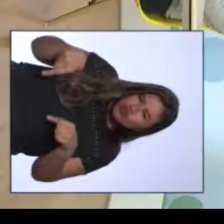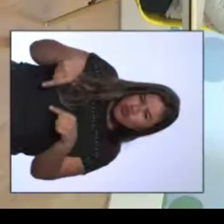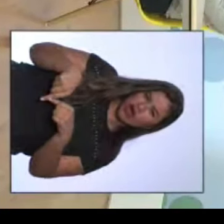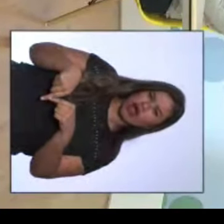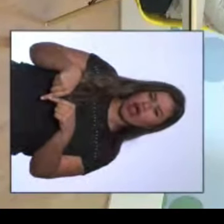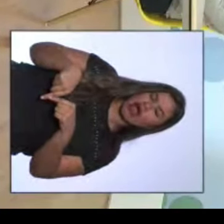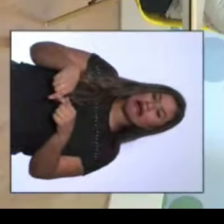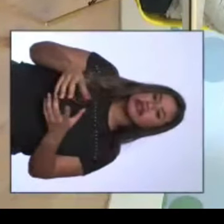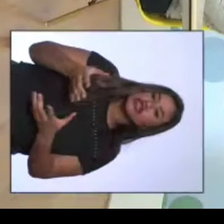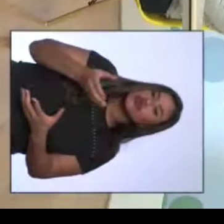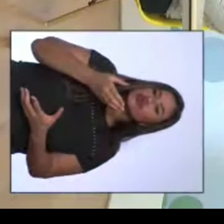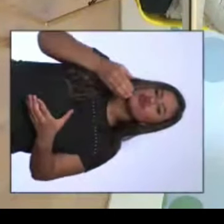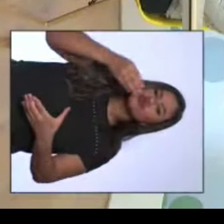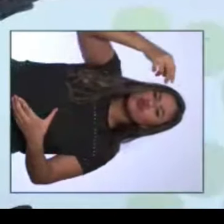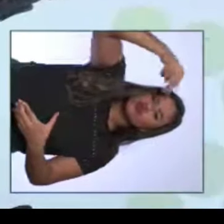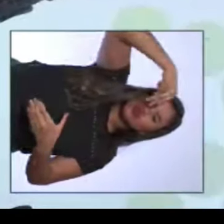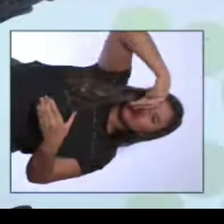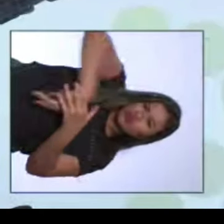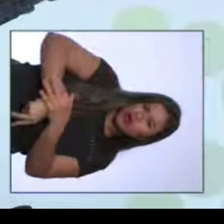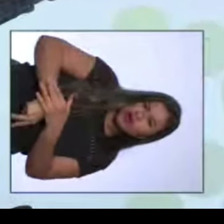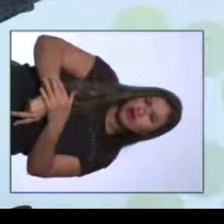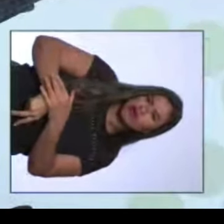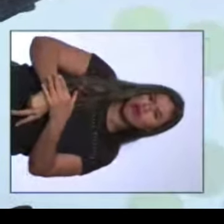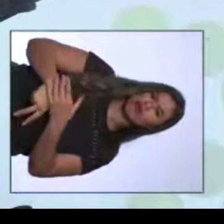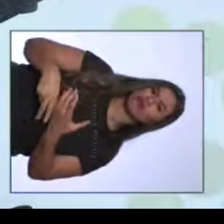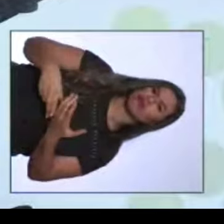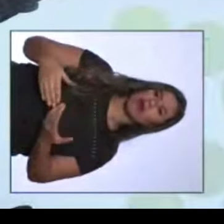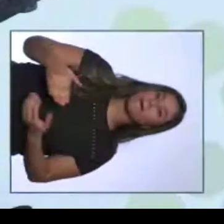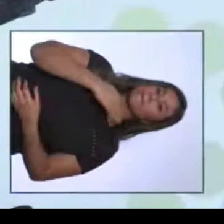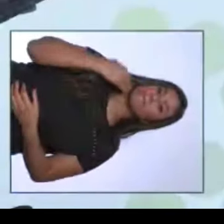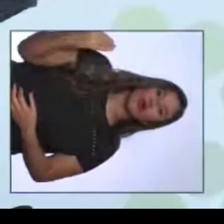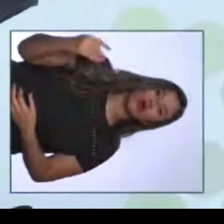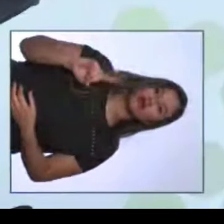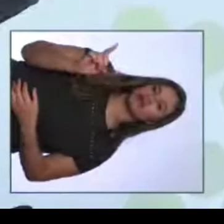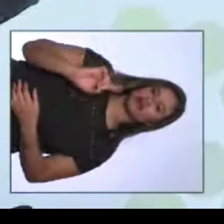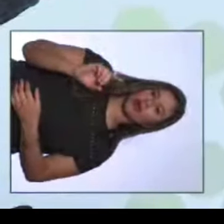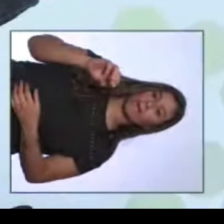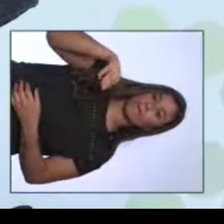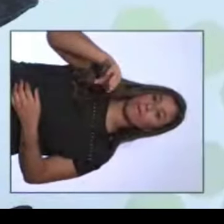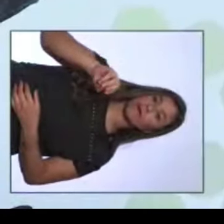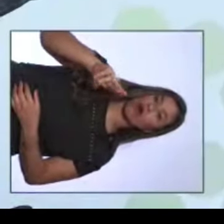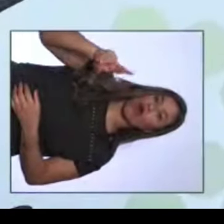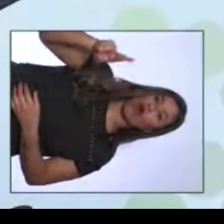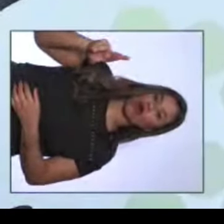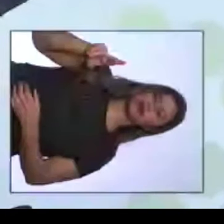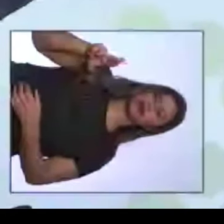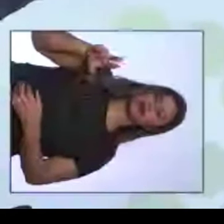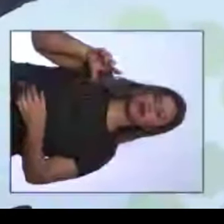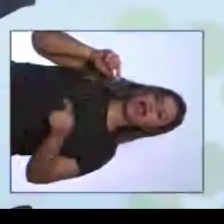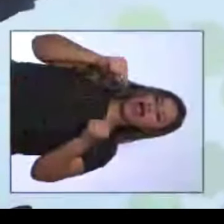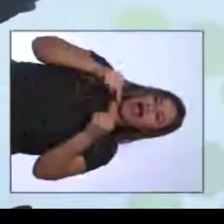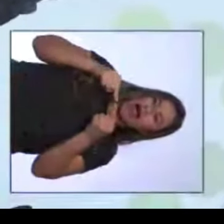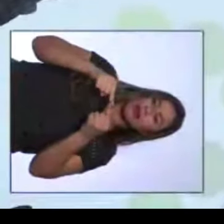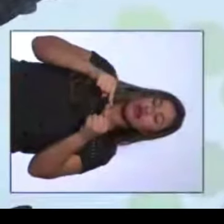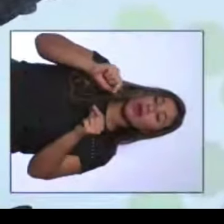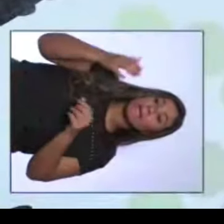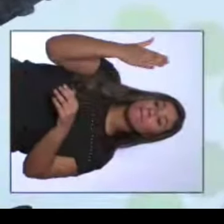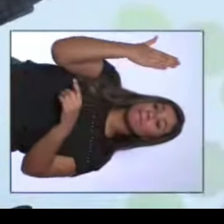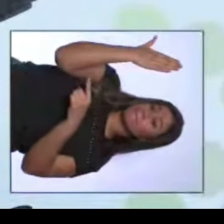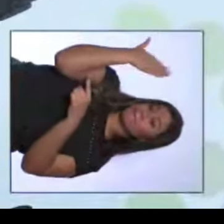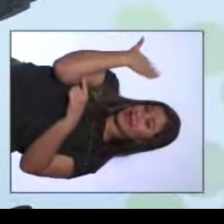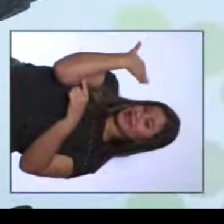engole a região, né? Você não coloca lá no texto, morreu Ayrton Senna, morre Ayrton Senna, dá um ar de atualidade para o